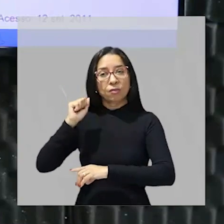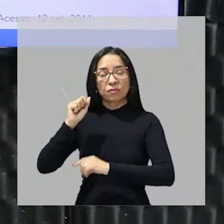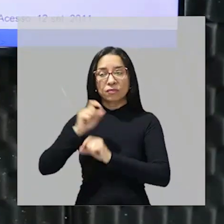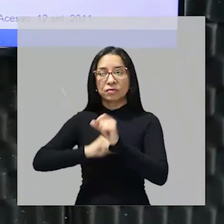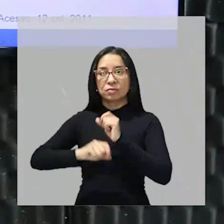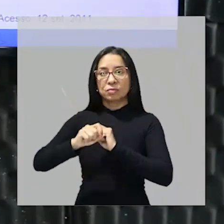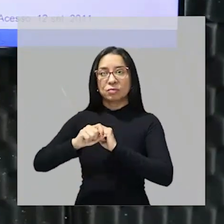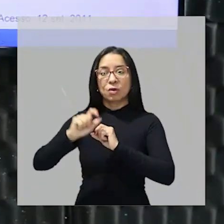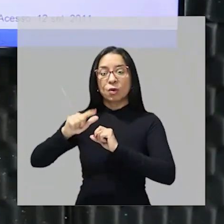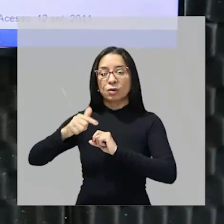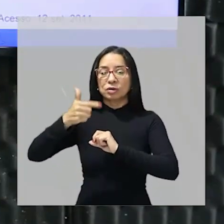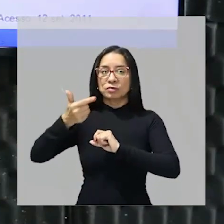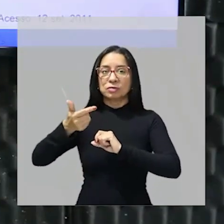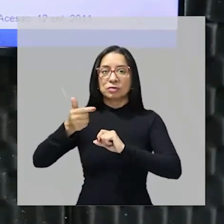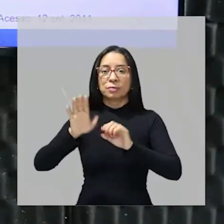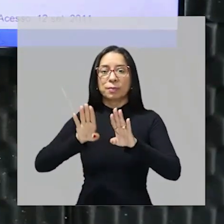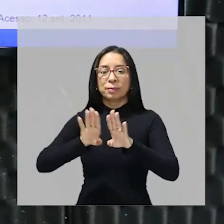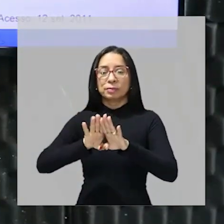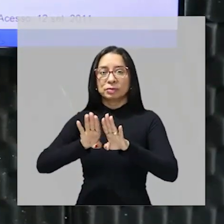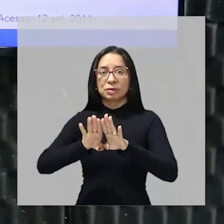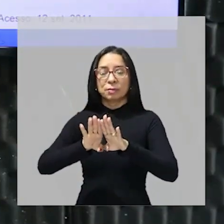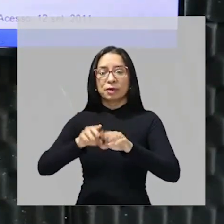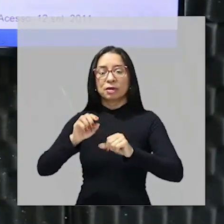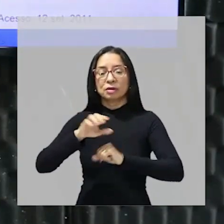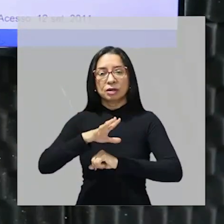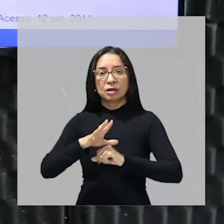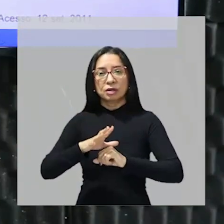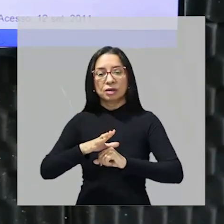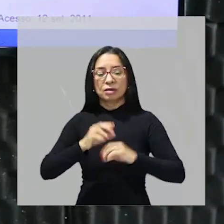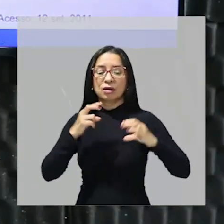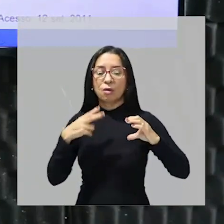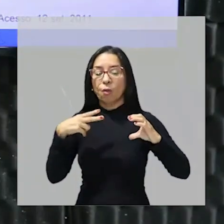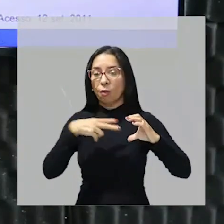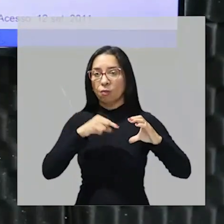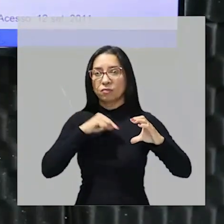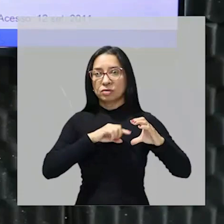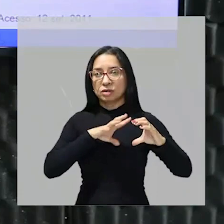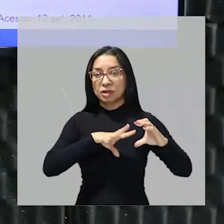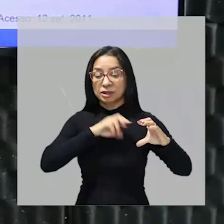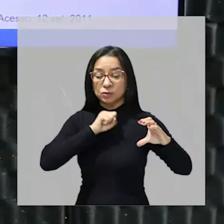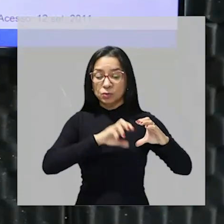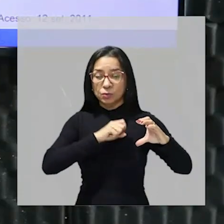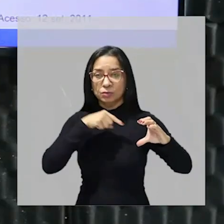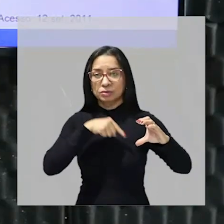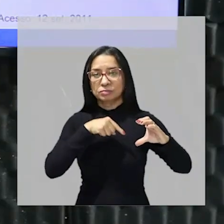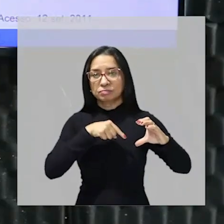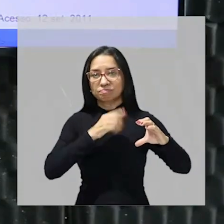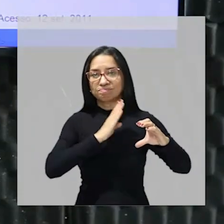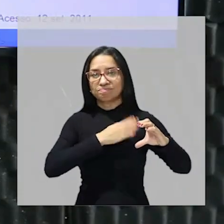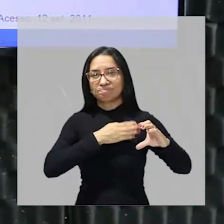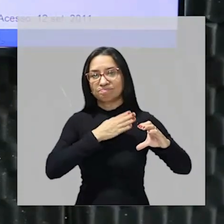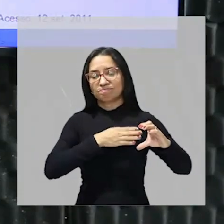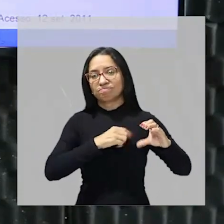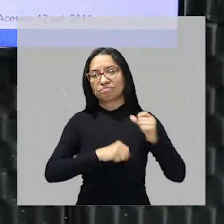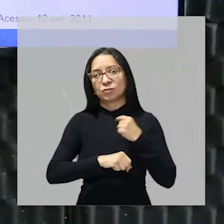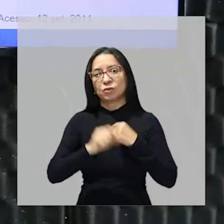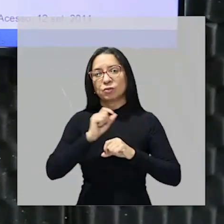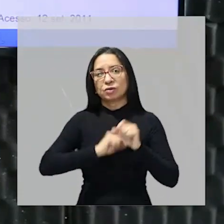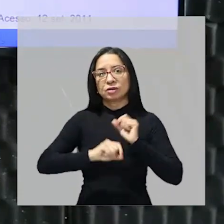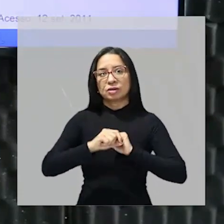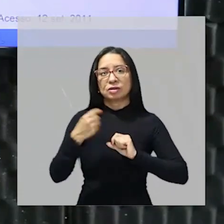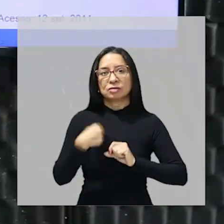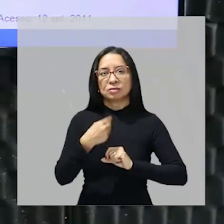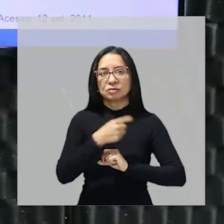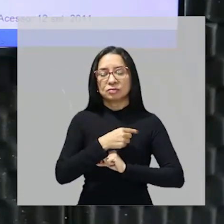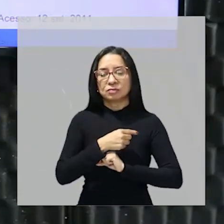ouve principalmente o teu coração, tá certo? Então, é disso que esse texto fala, tá? Então, o que é que nós